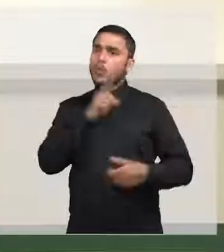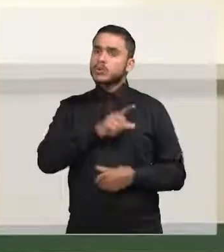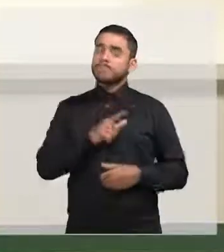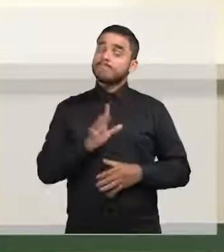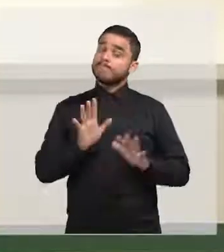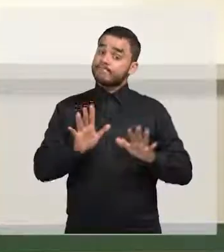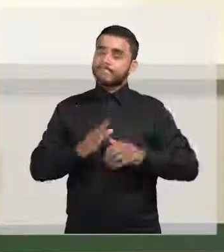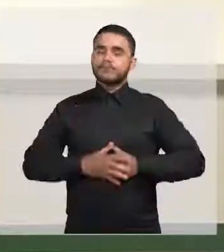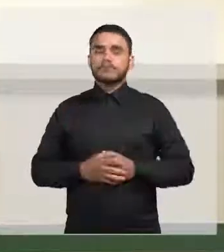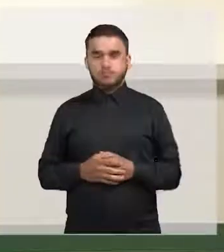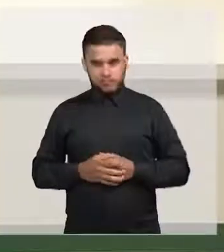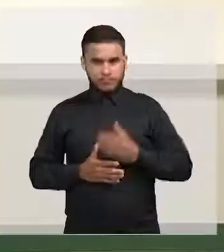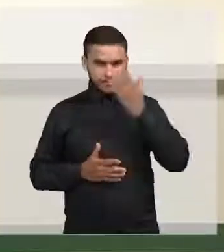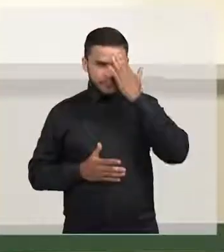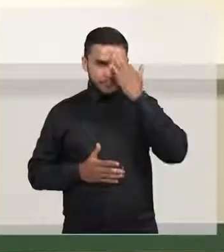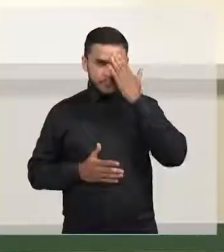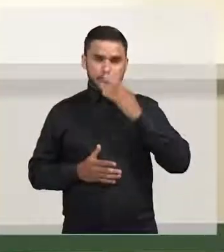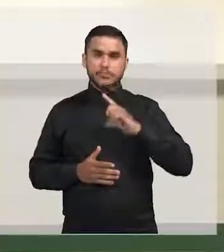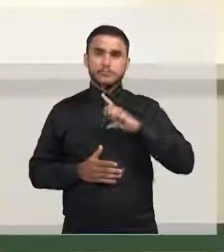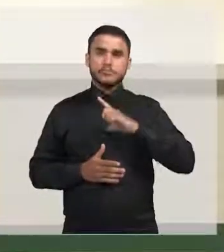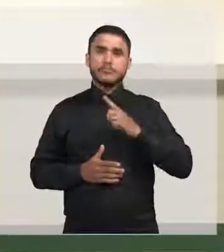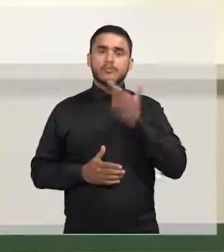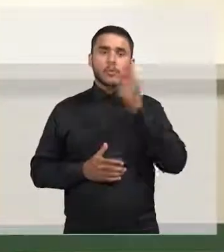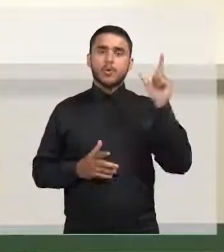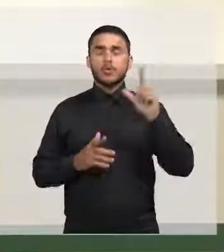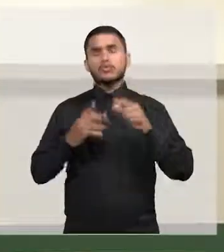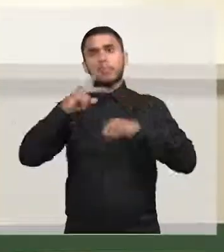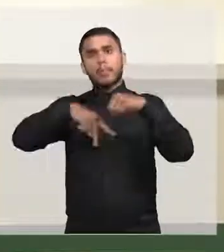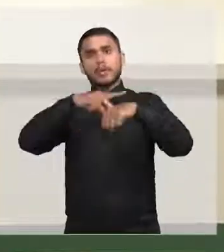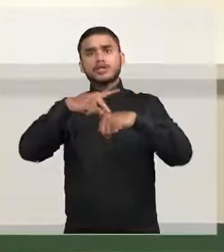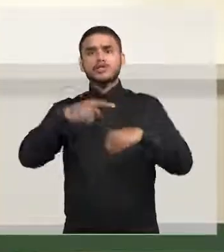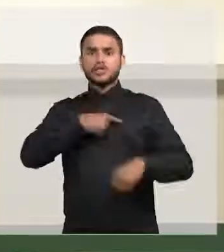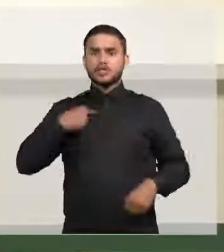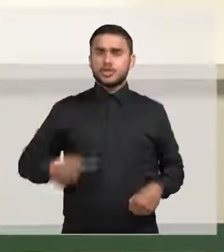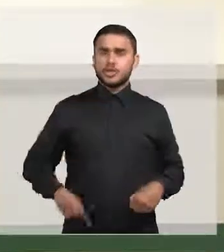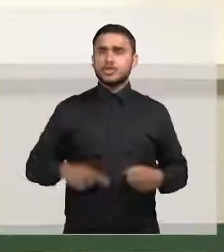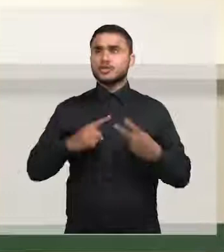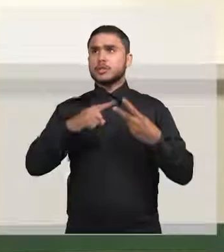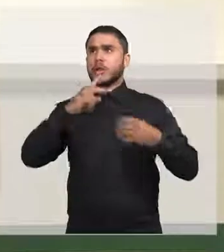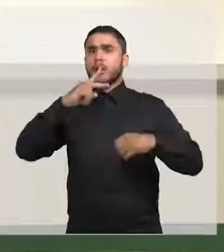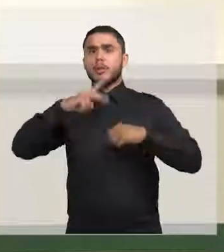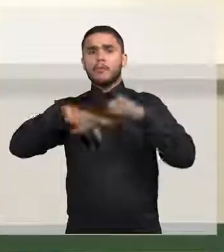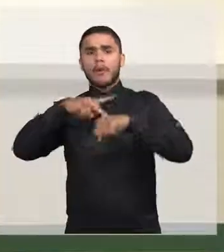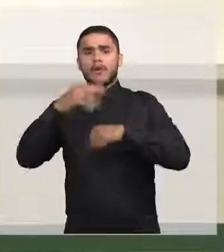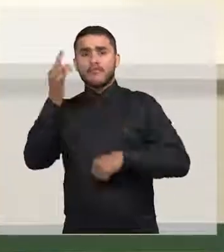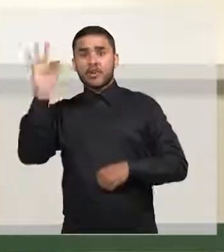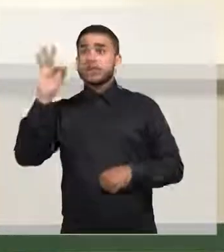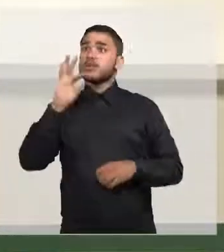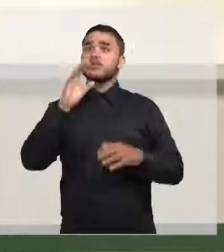repercutiu preocupação parecida. Ele diz o seguinte: se o juiz